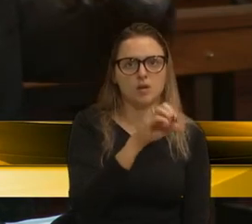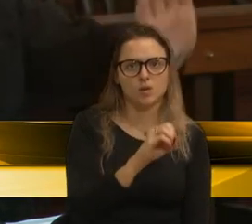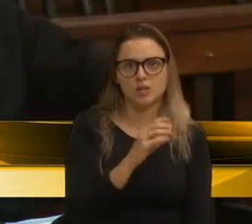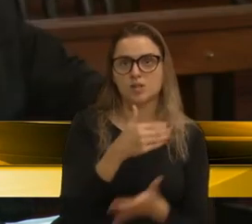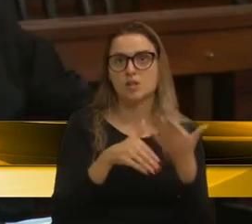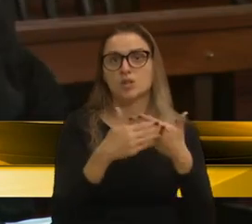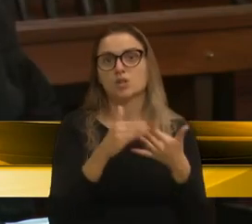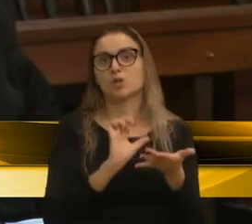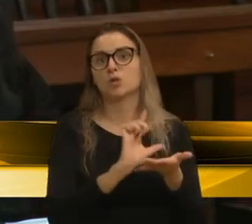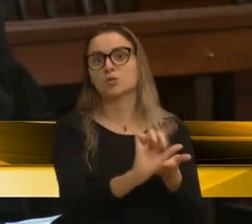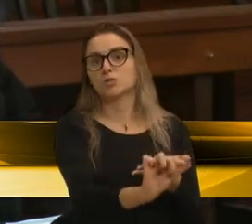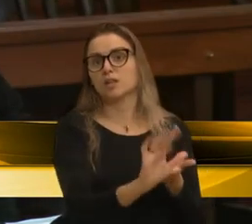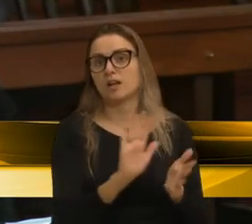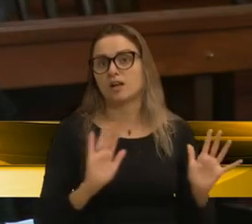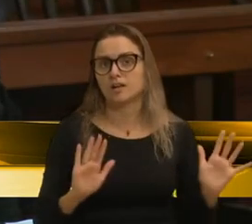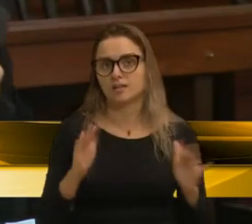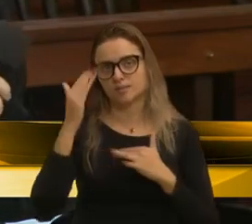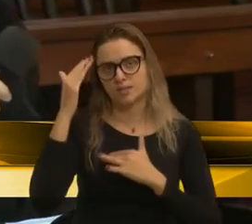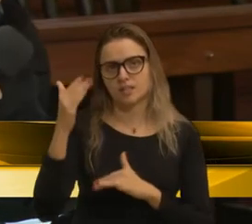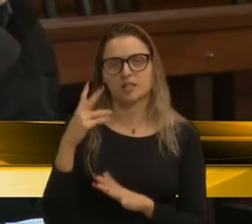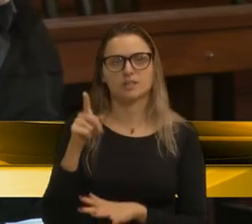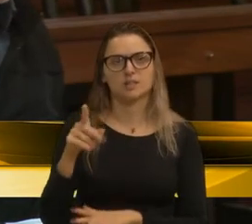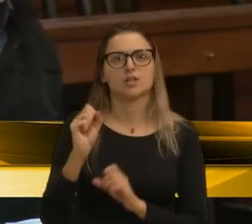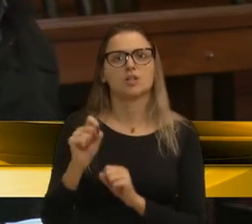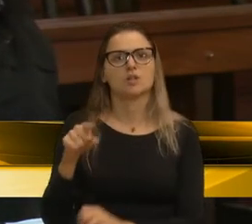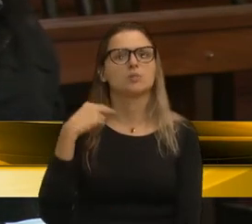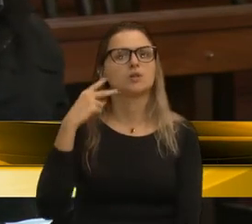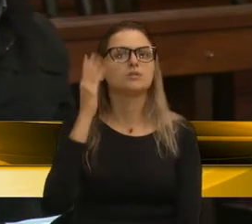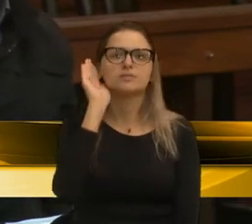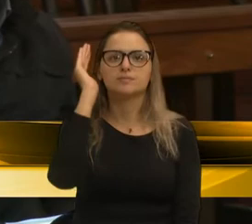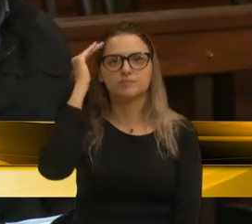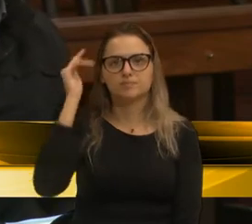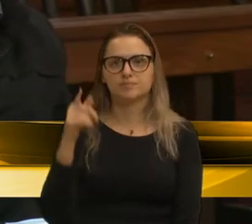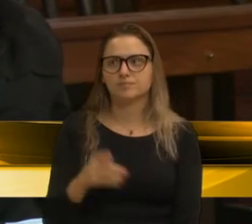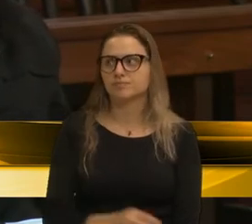foram excomungados, né? Obrigado, vereador. Sua parte, vereador Felipe.